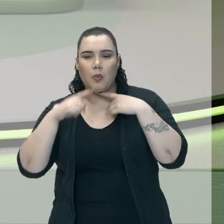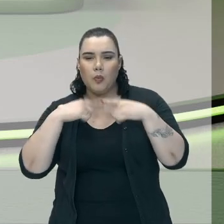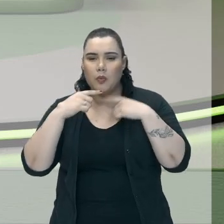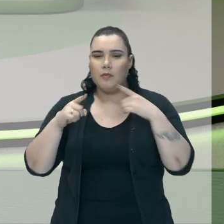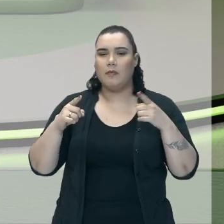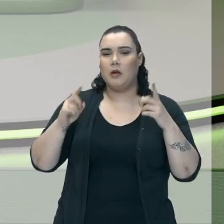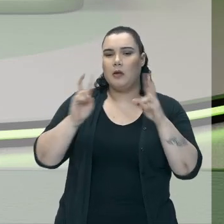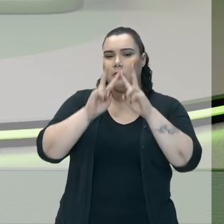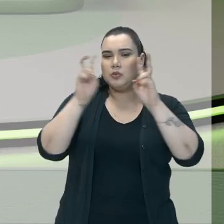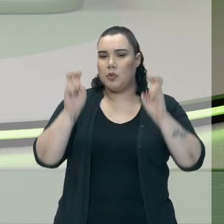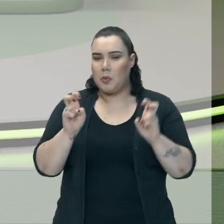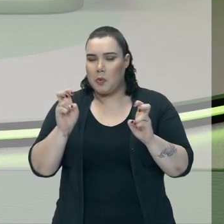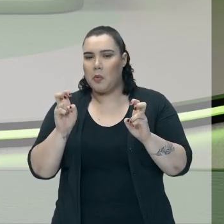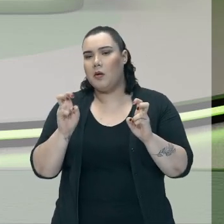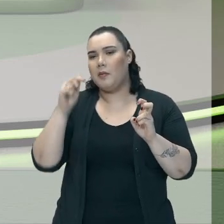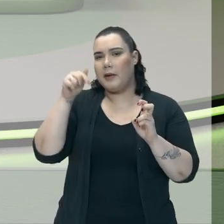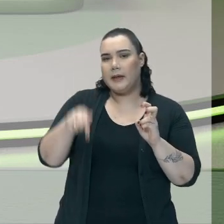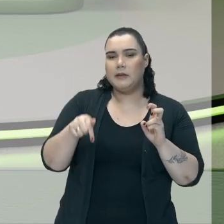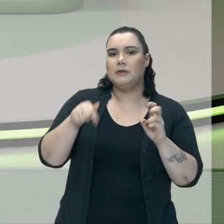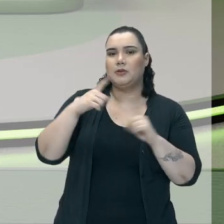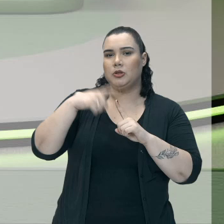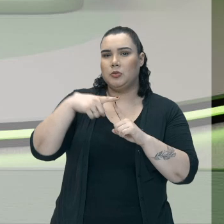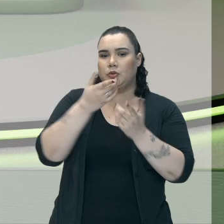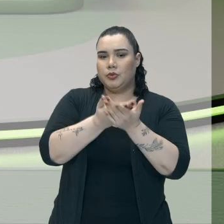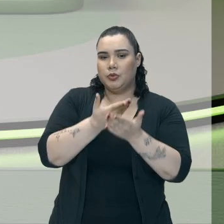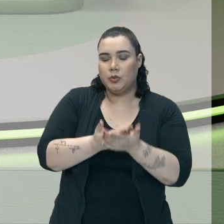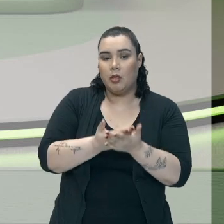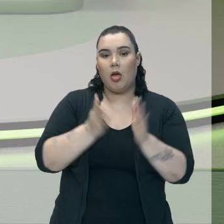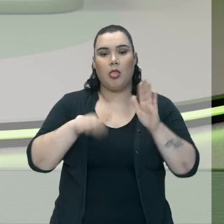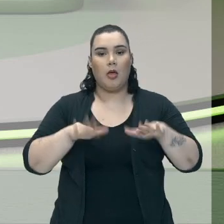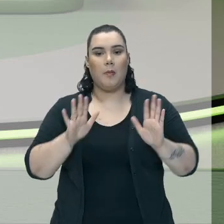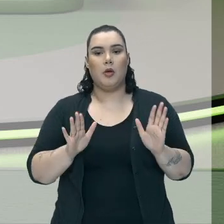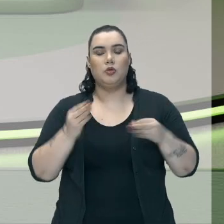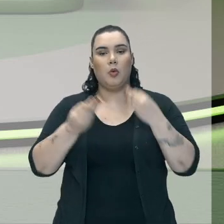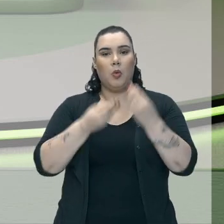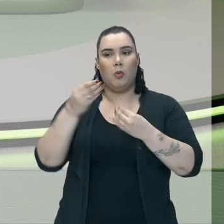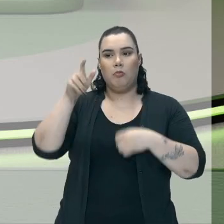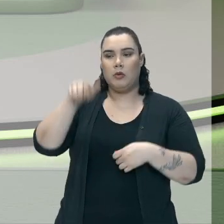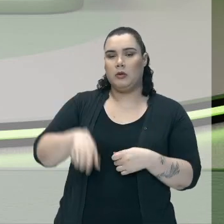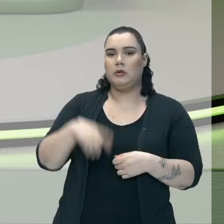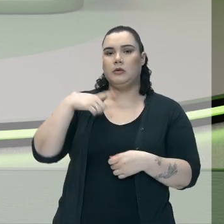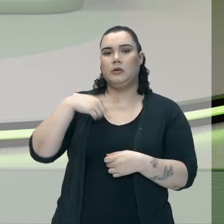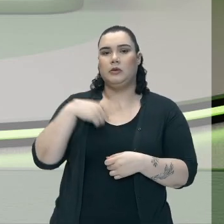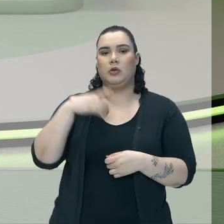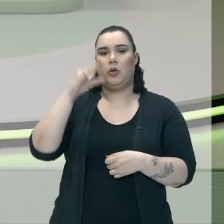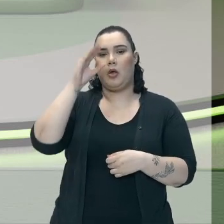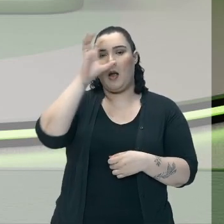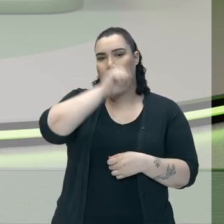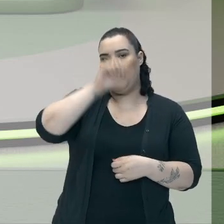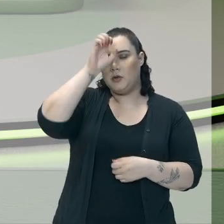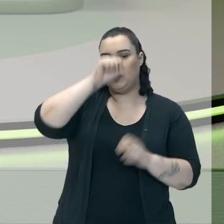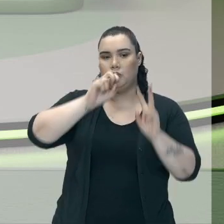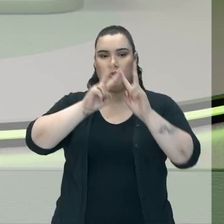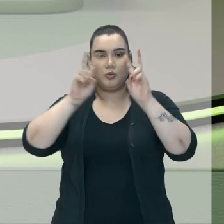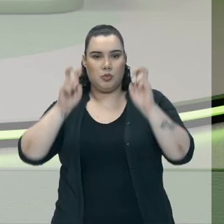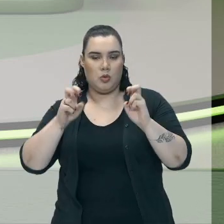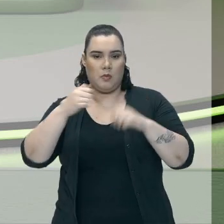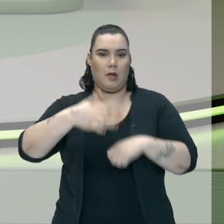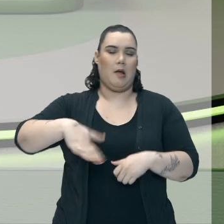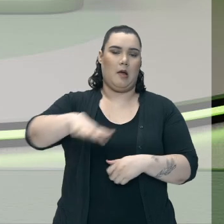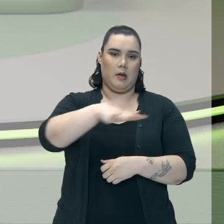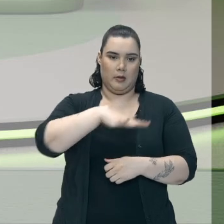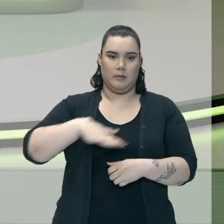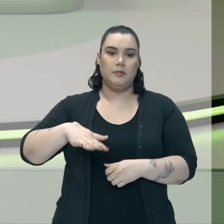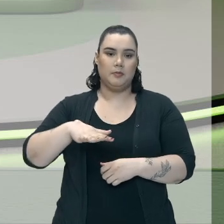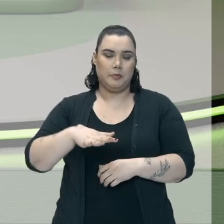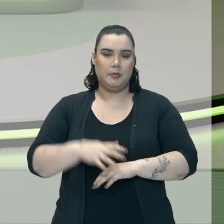nas demais ciências depende do conhecimento do espaço. Então, pessoal, você viu aí no final que é muito